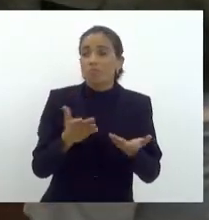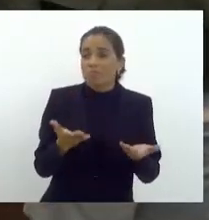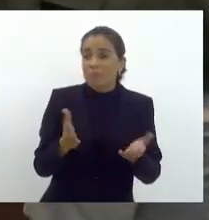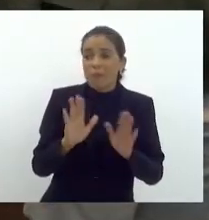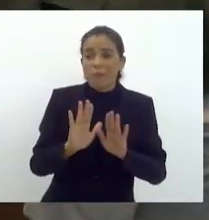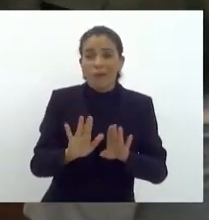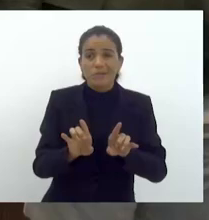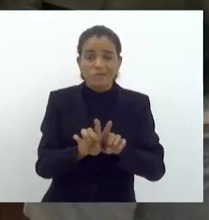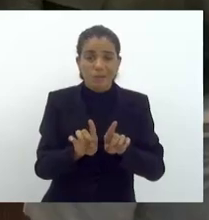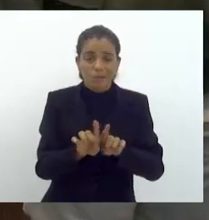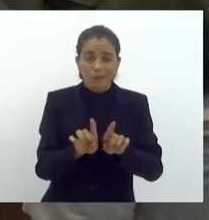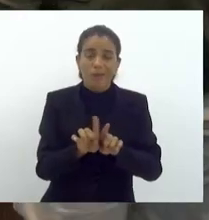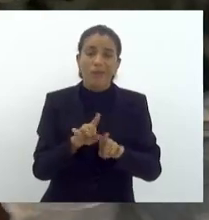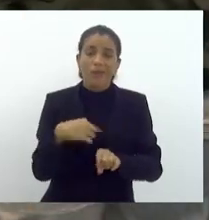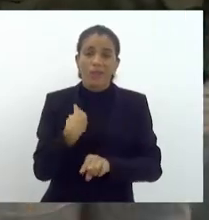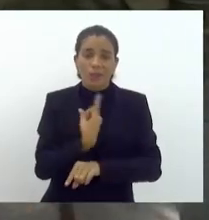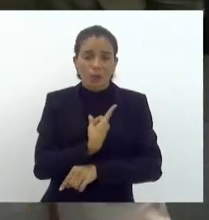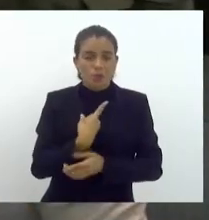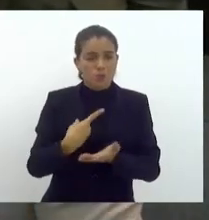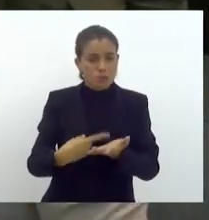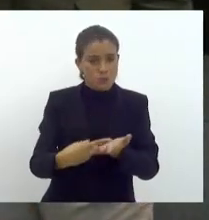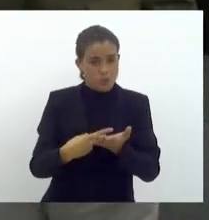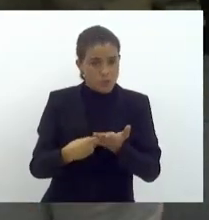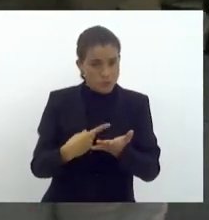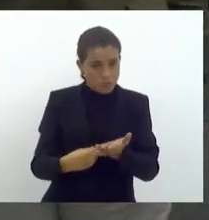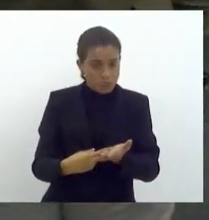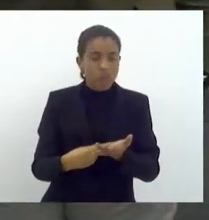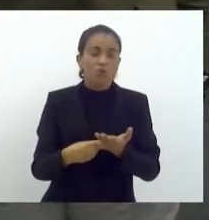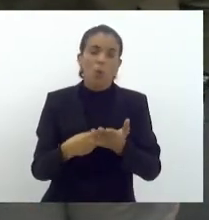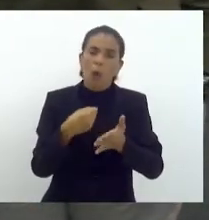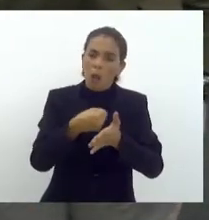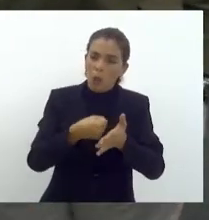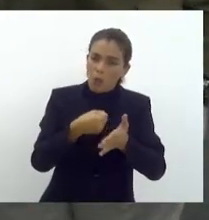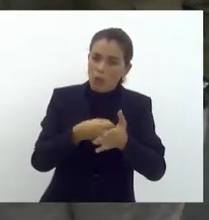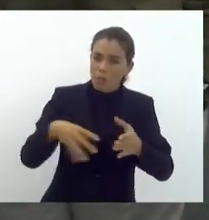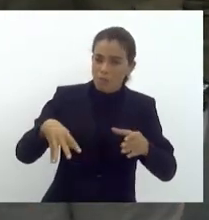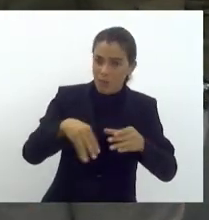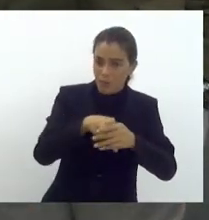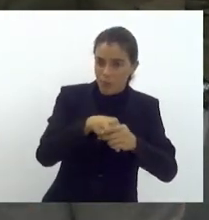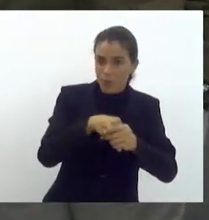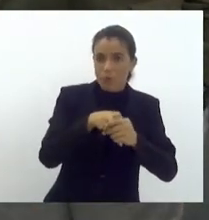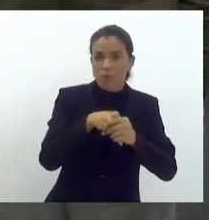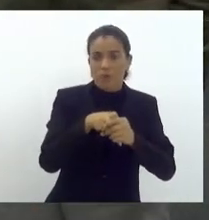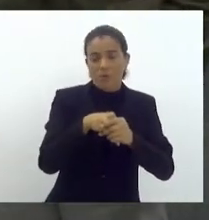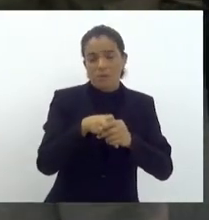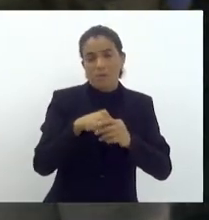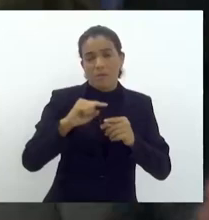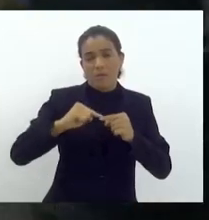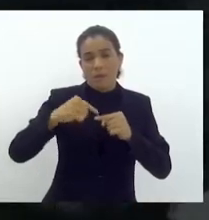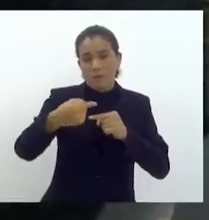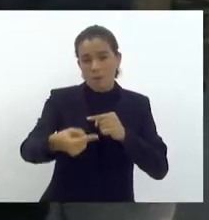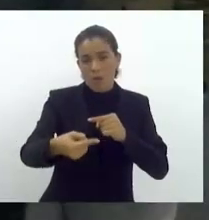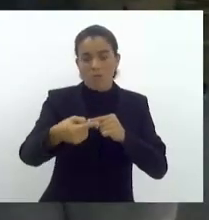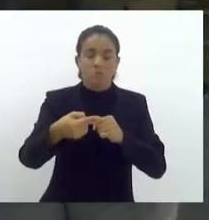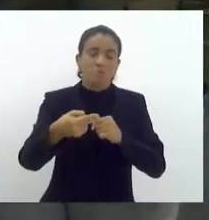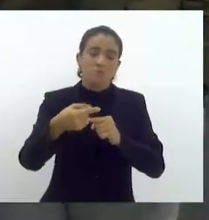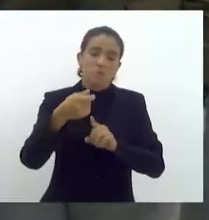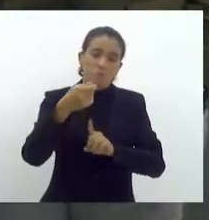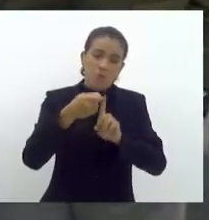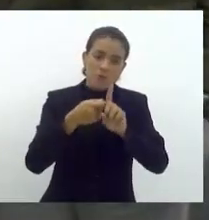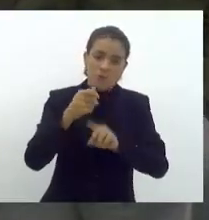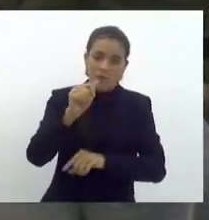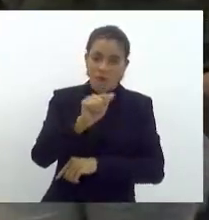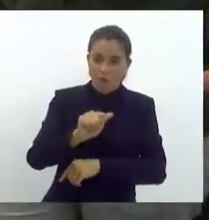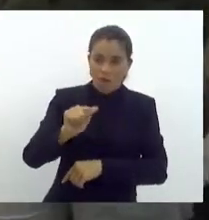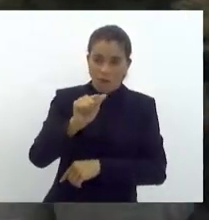também estamos aqui no compromisso de fazer essa luta para incluir na próxima uma mensagem do executivo em agosto a